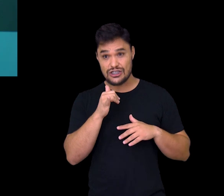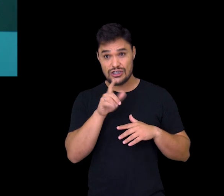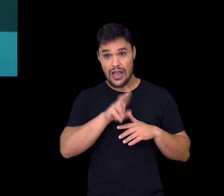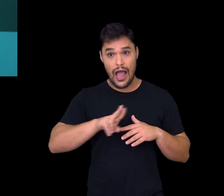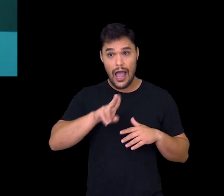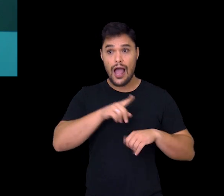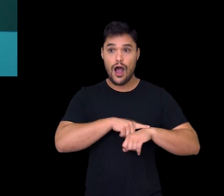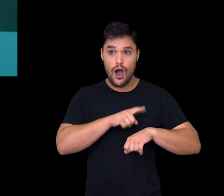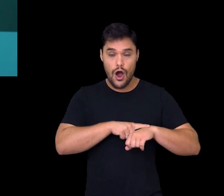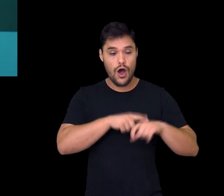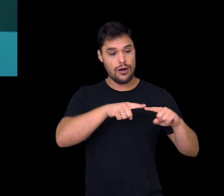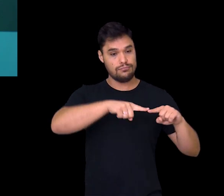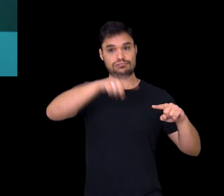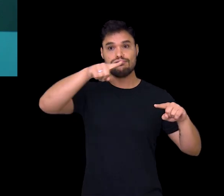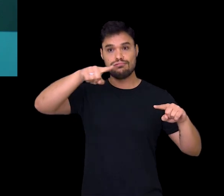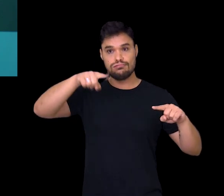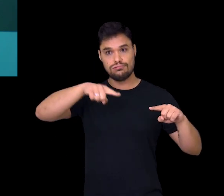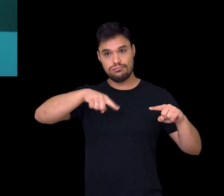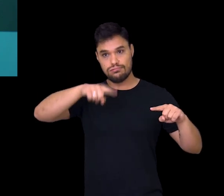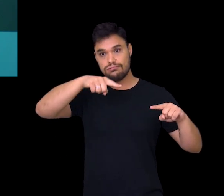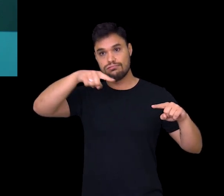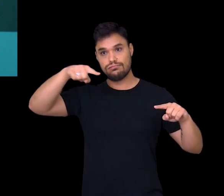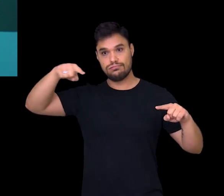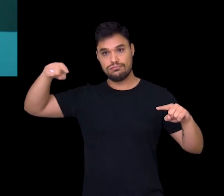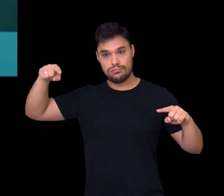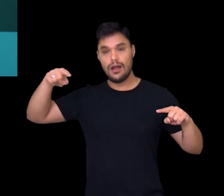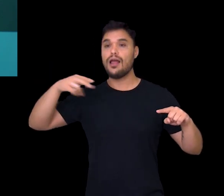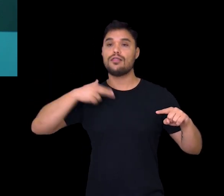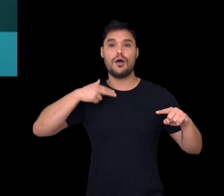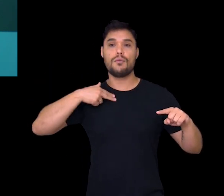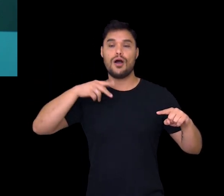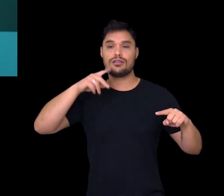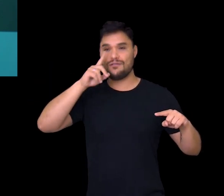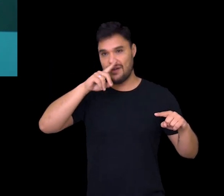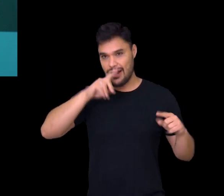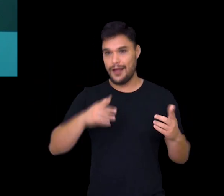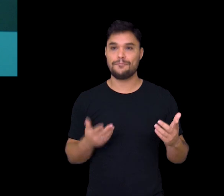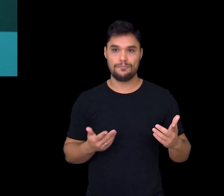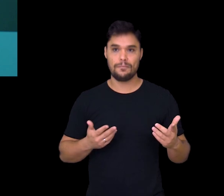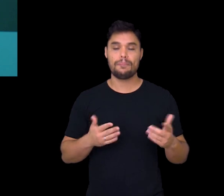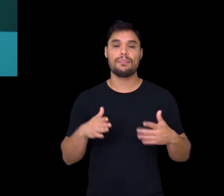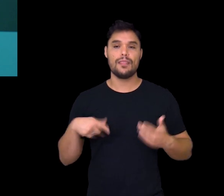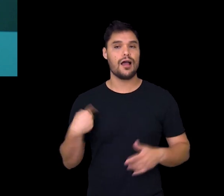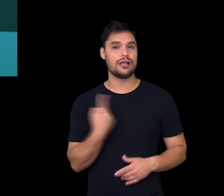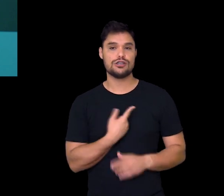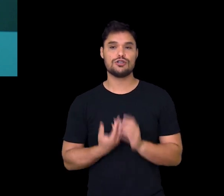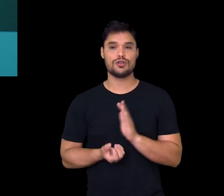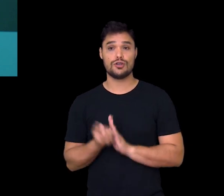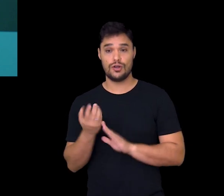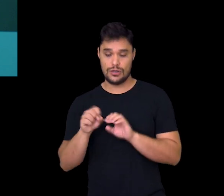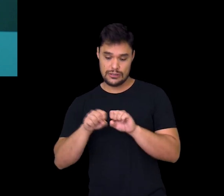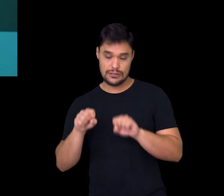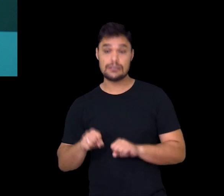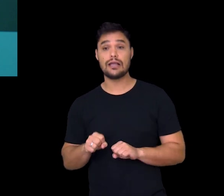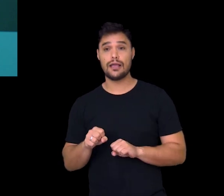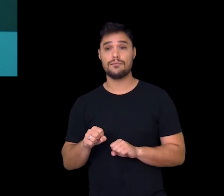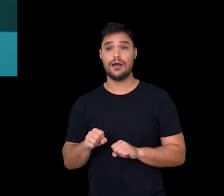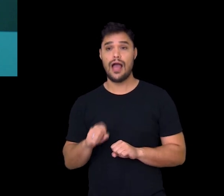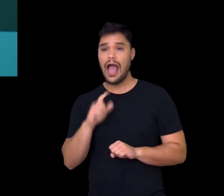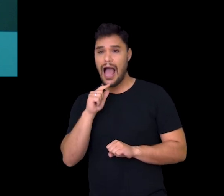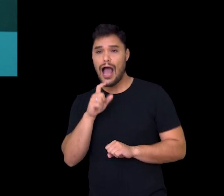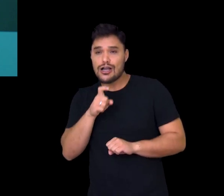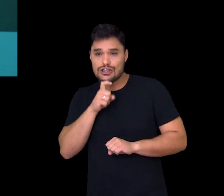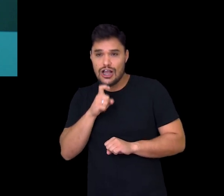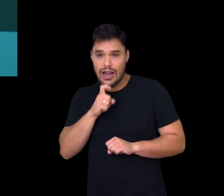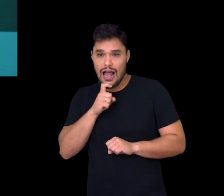como se fosse o dia inteiro naquele pico, porque ele não pode falhar. Então, o que nós fizemos? Nós criamos um sistema de armazenamento dessa água gelada durante a noite